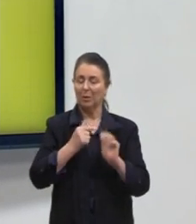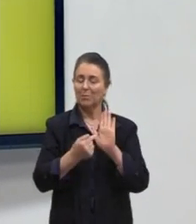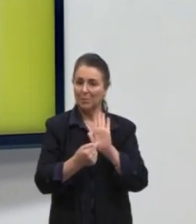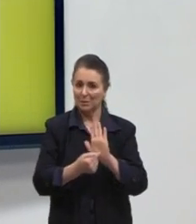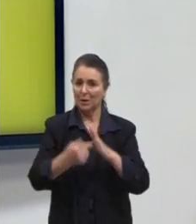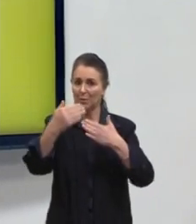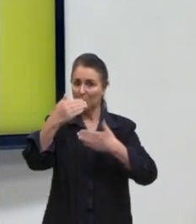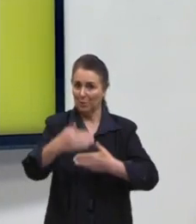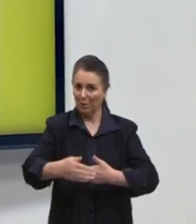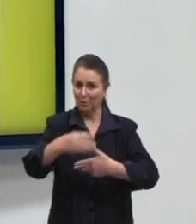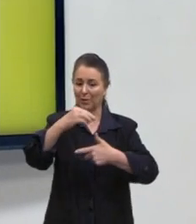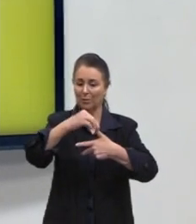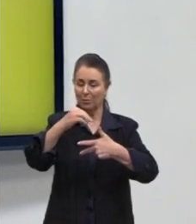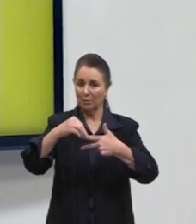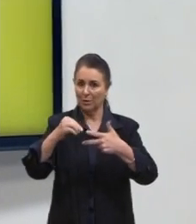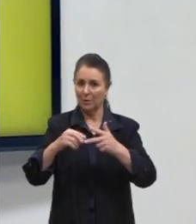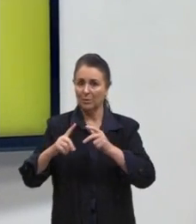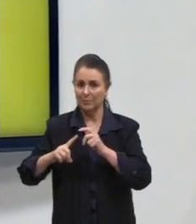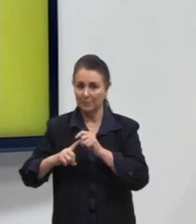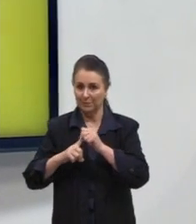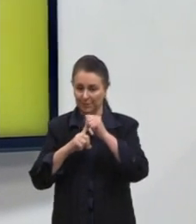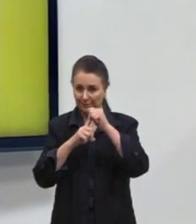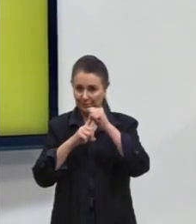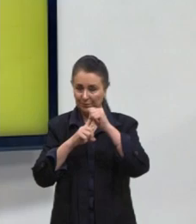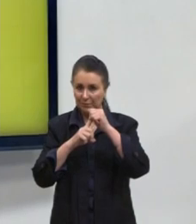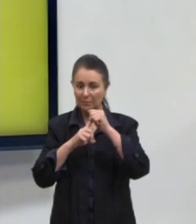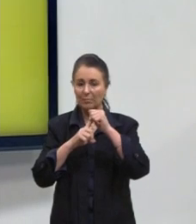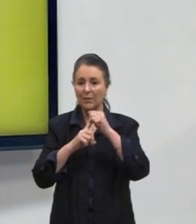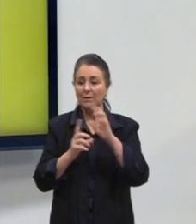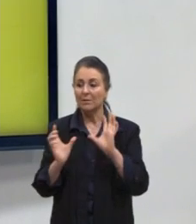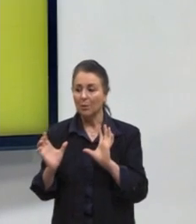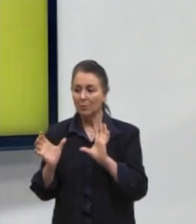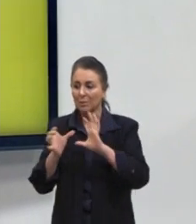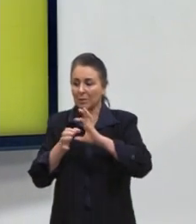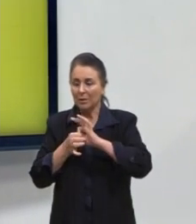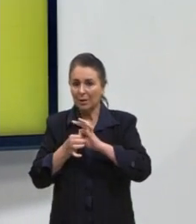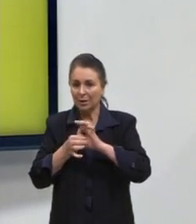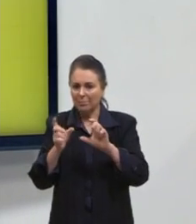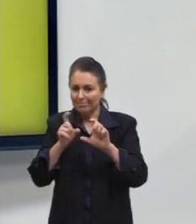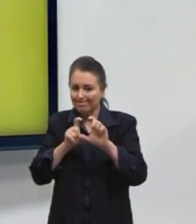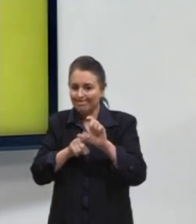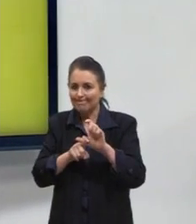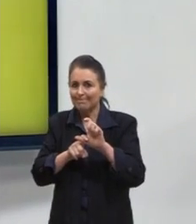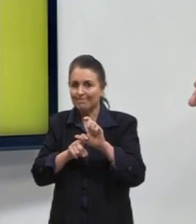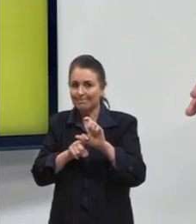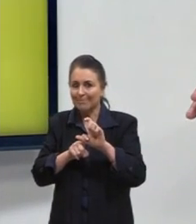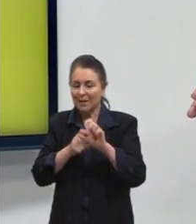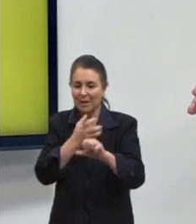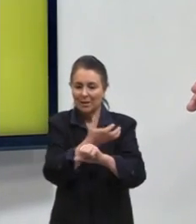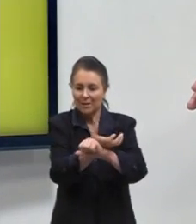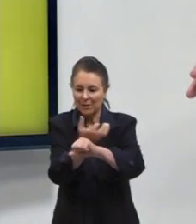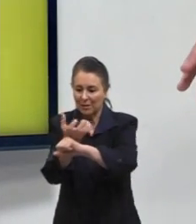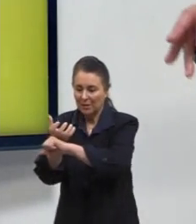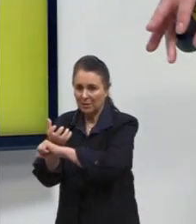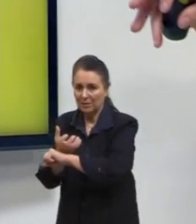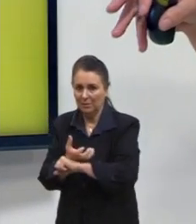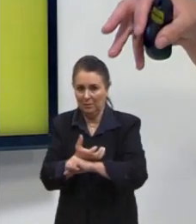principalmente questões interligadas né ou seja questões interdisciplinaridade